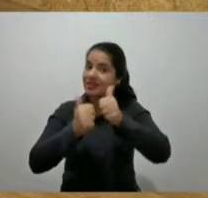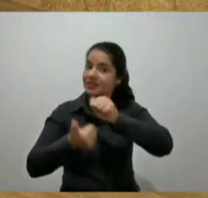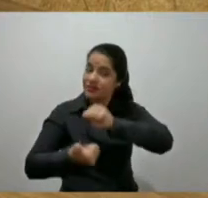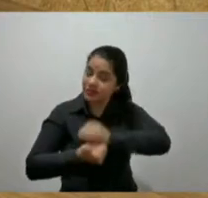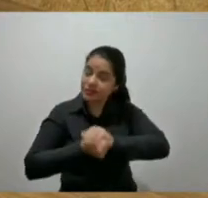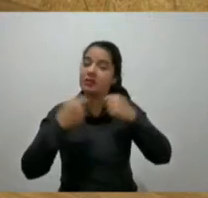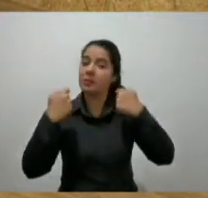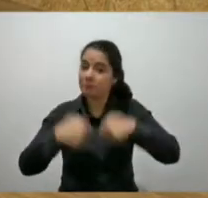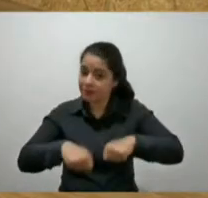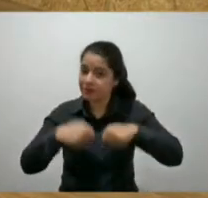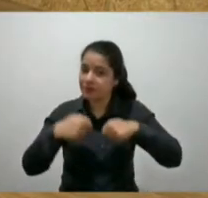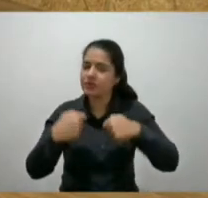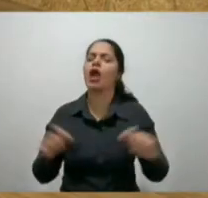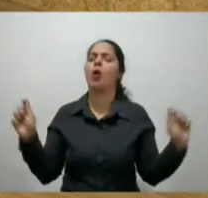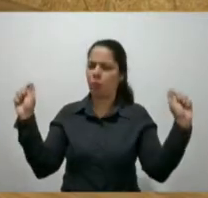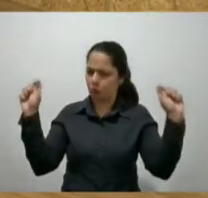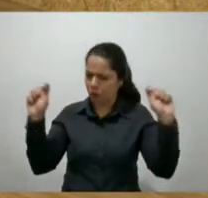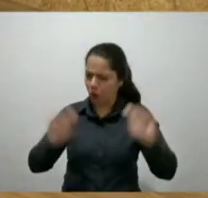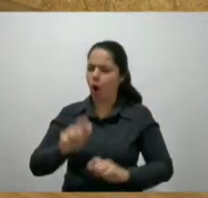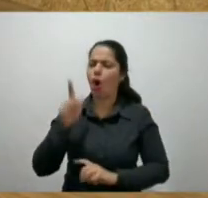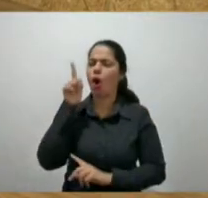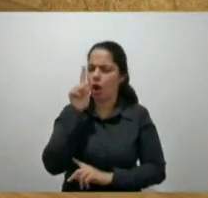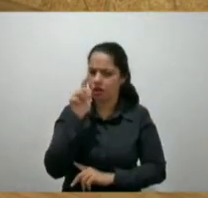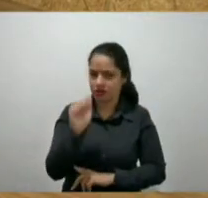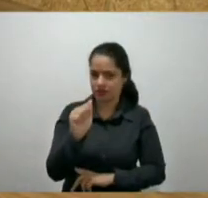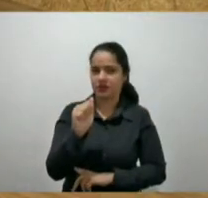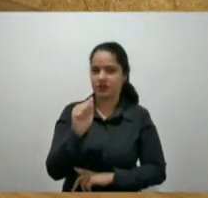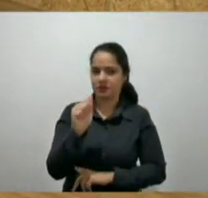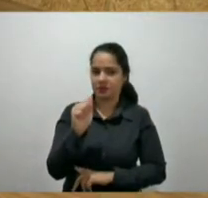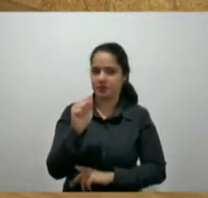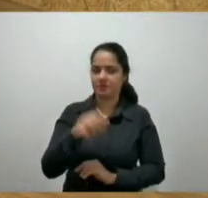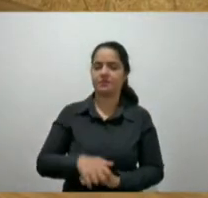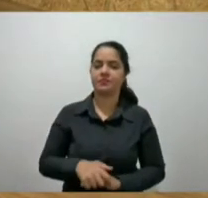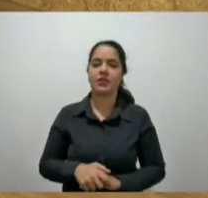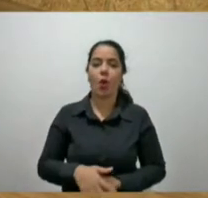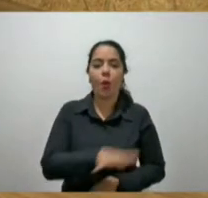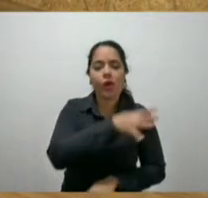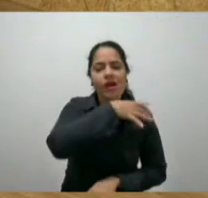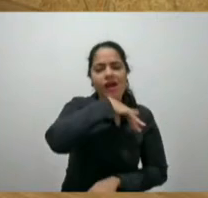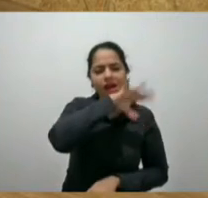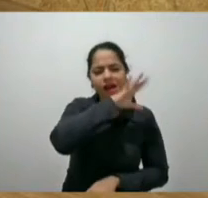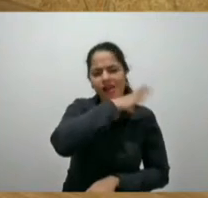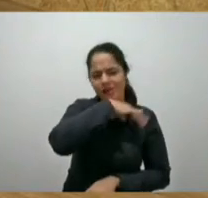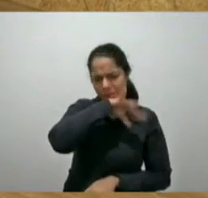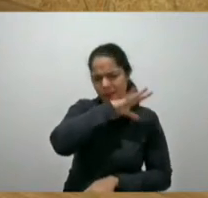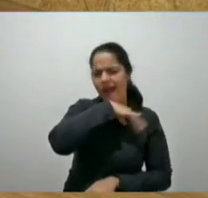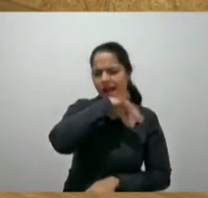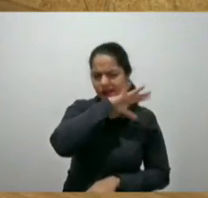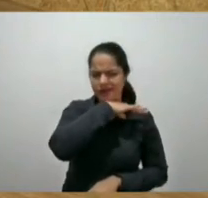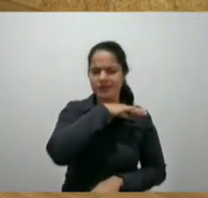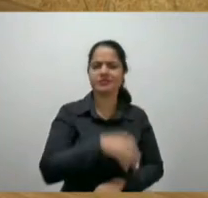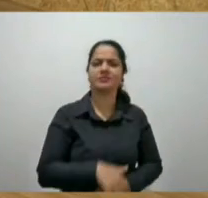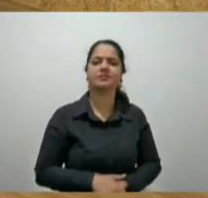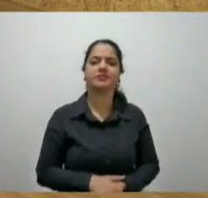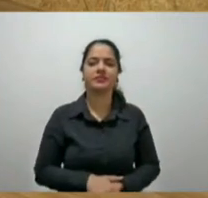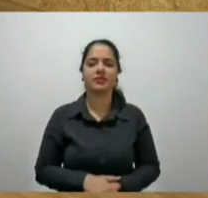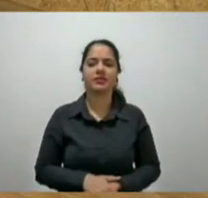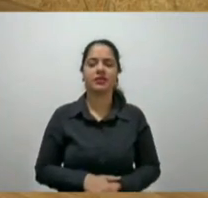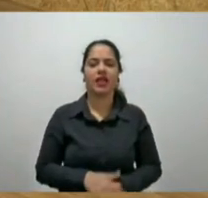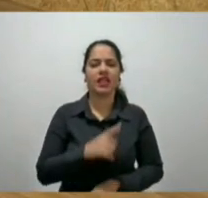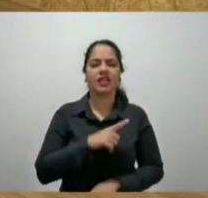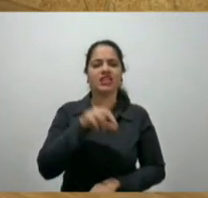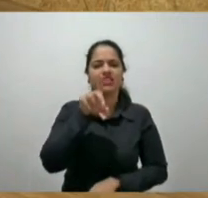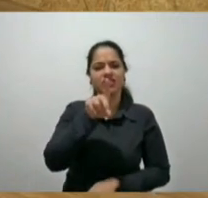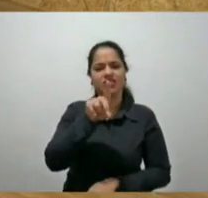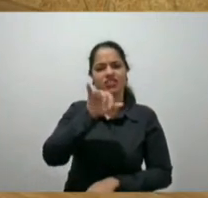possível. No mundo animal, nós temos um exemplo muito claro, que é do dinossauros, que eram os maiores, os